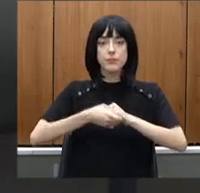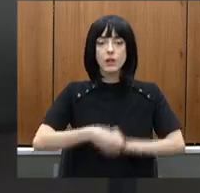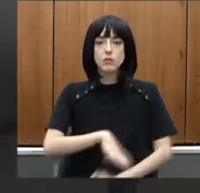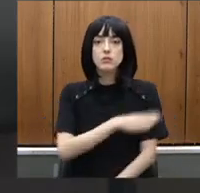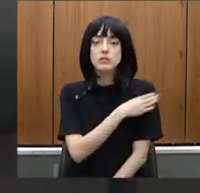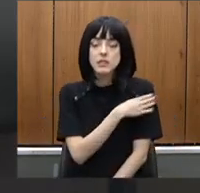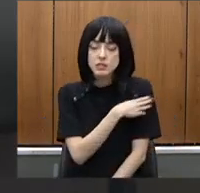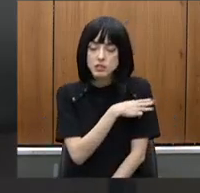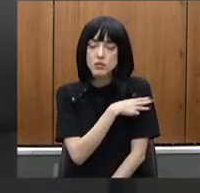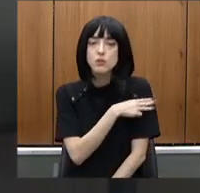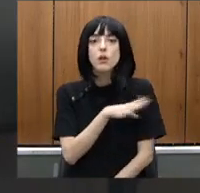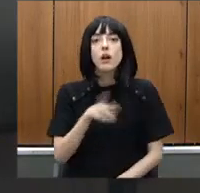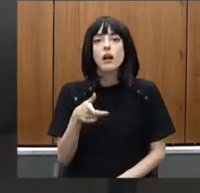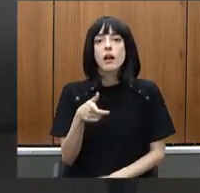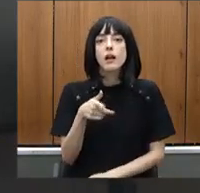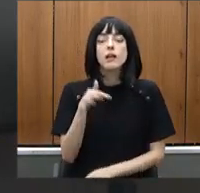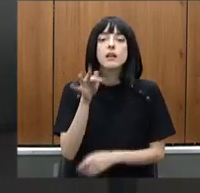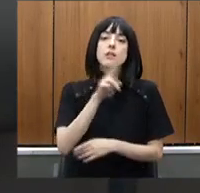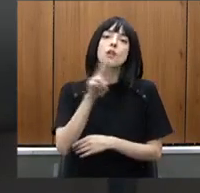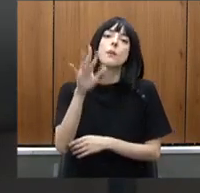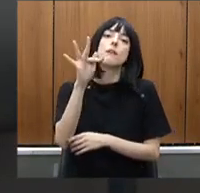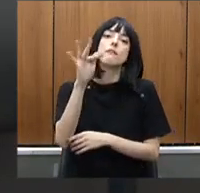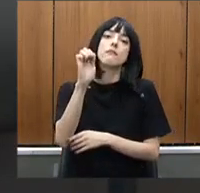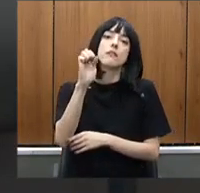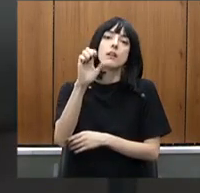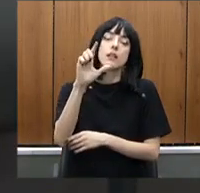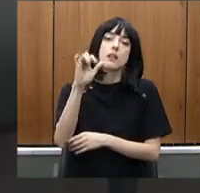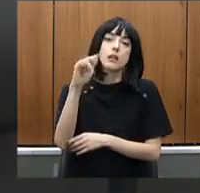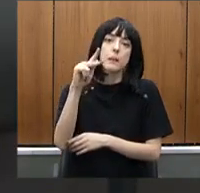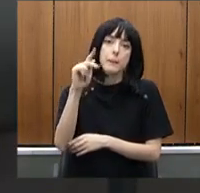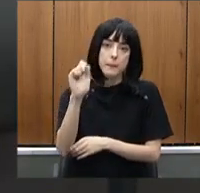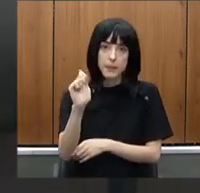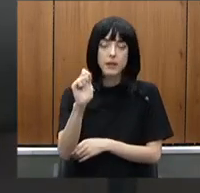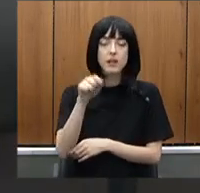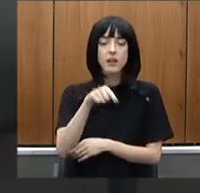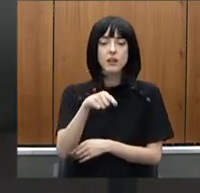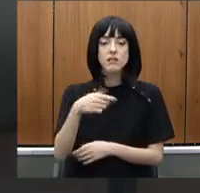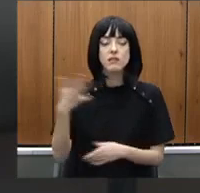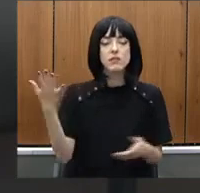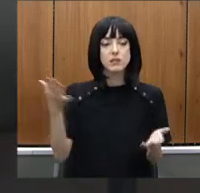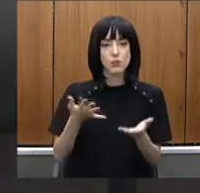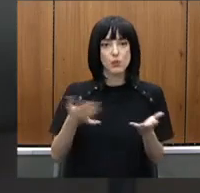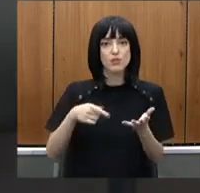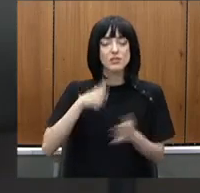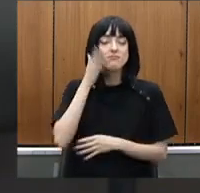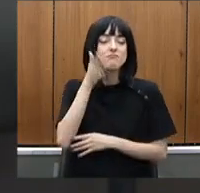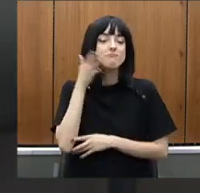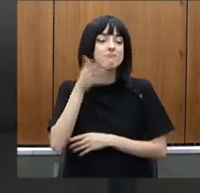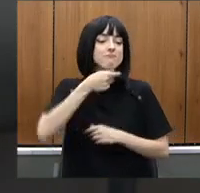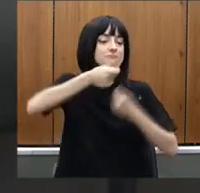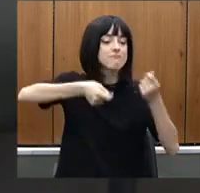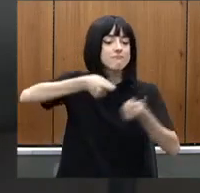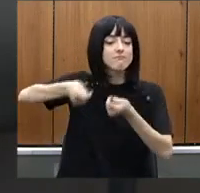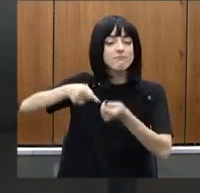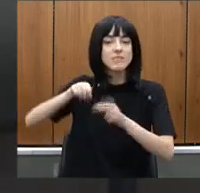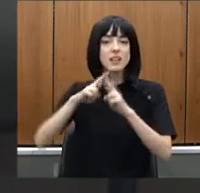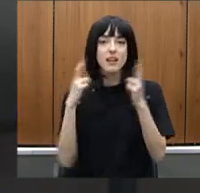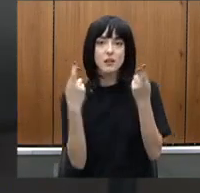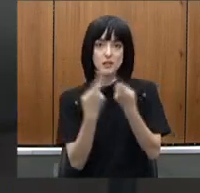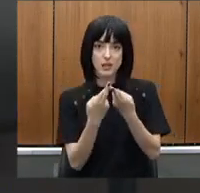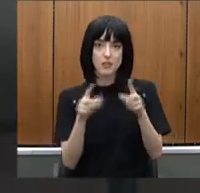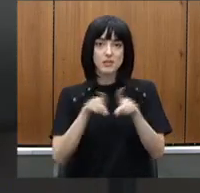muito esforço com muita determinação presidido esta sessão junto também o nosso grande metade amigo João Leite